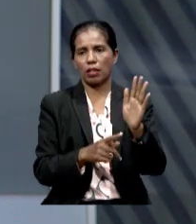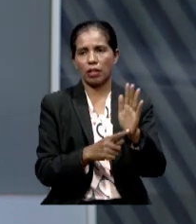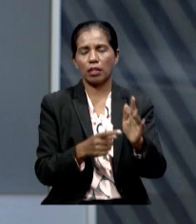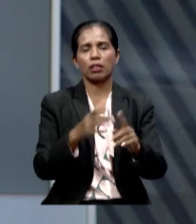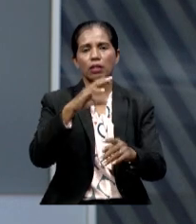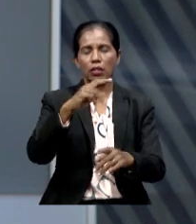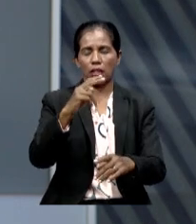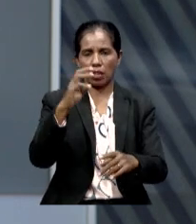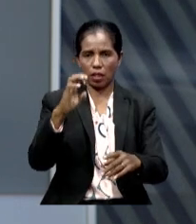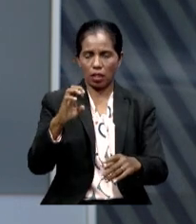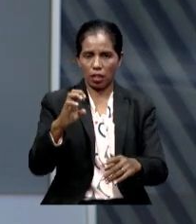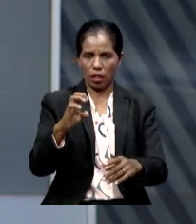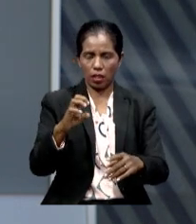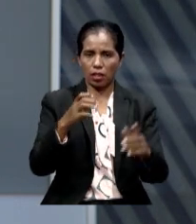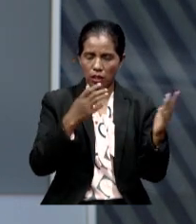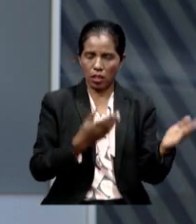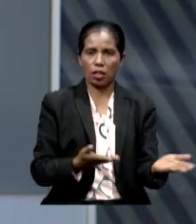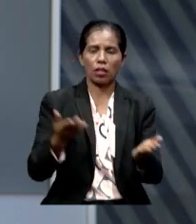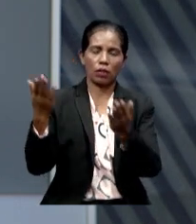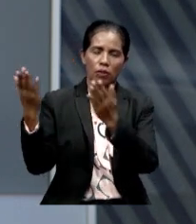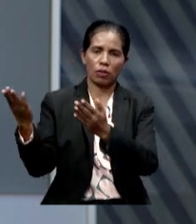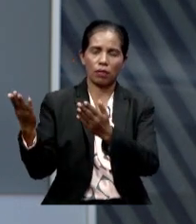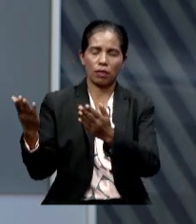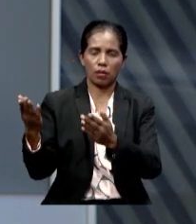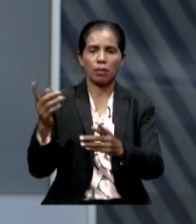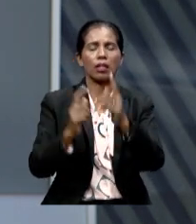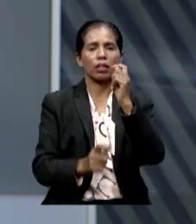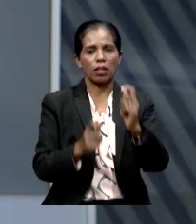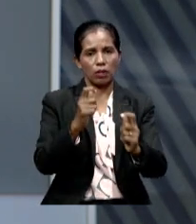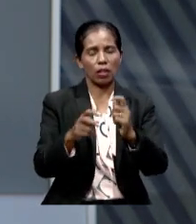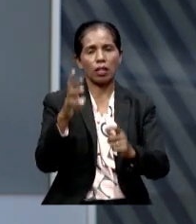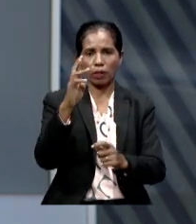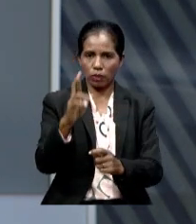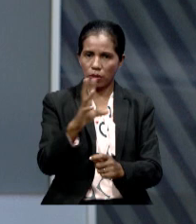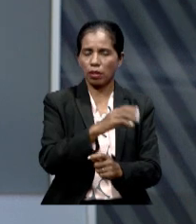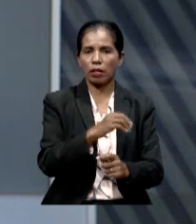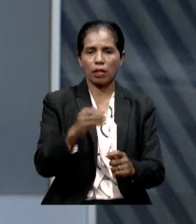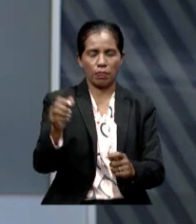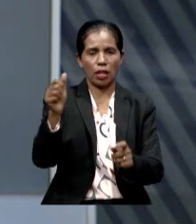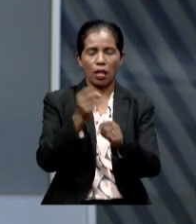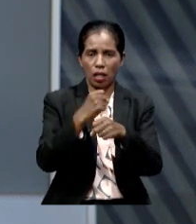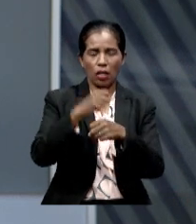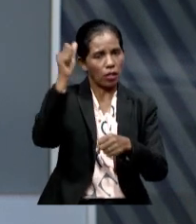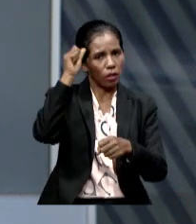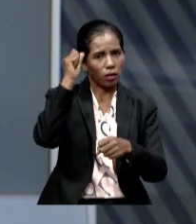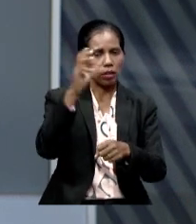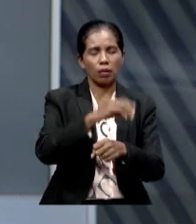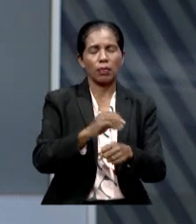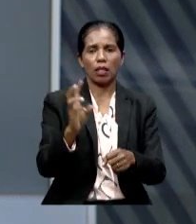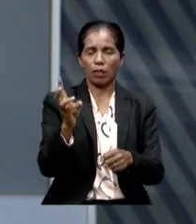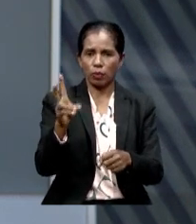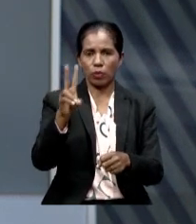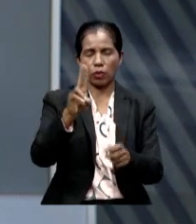né, diretamente tem que ir para a casa de tribunal recurso para análise e é tempo 72 horas para